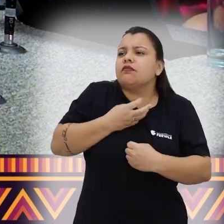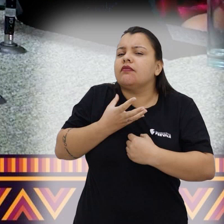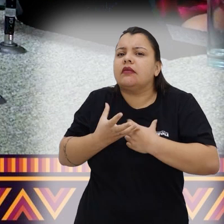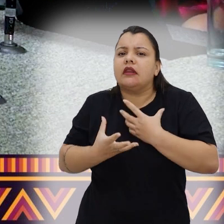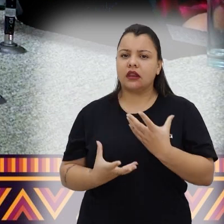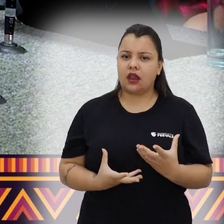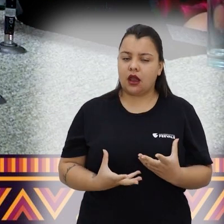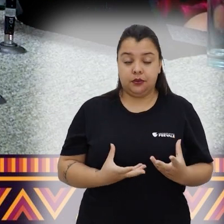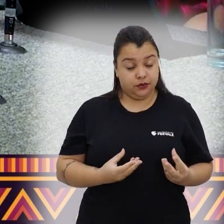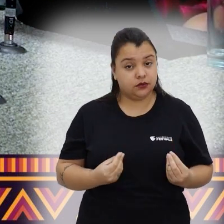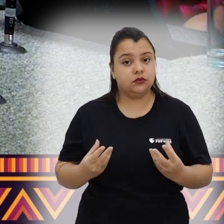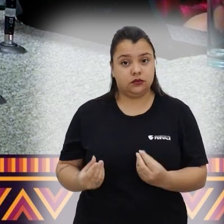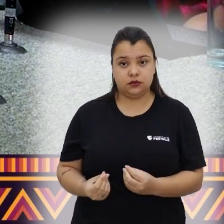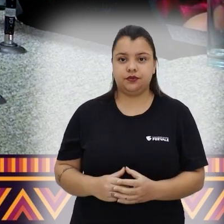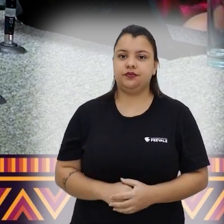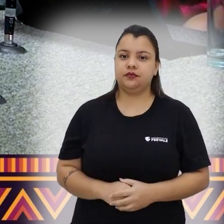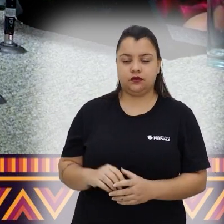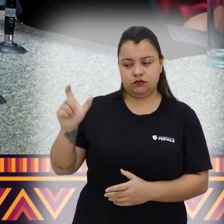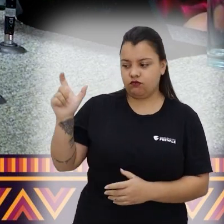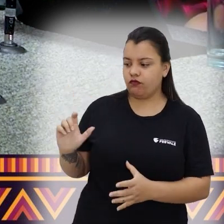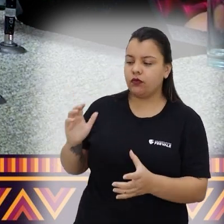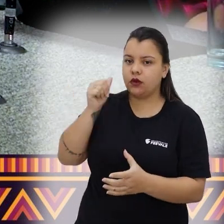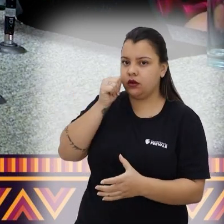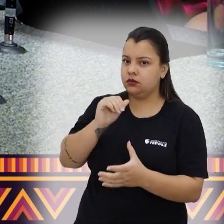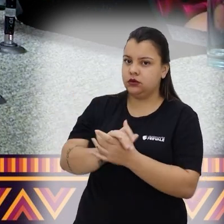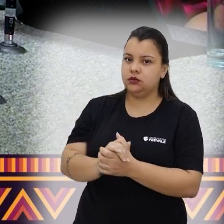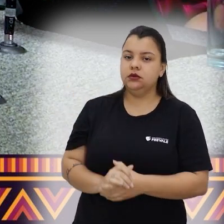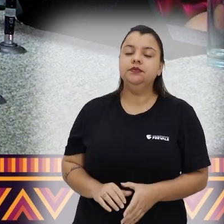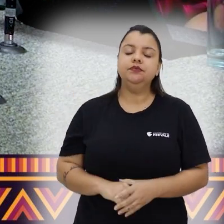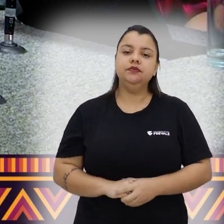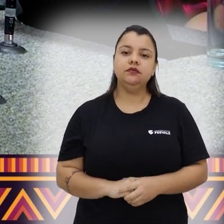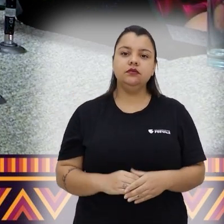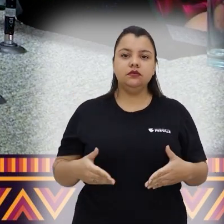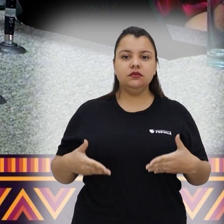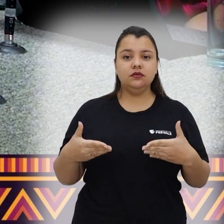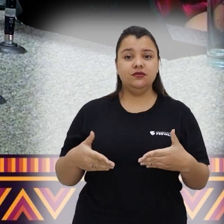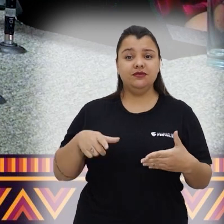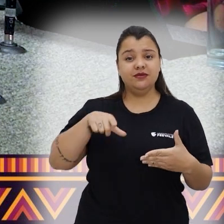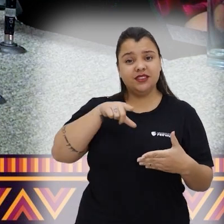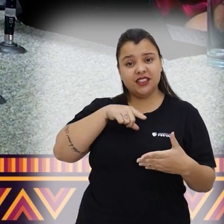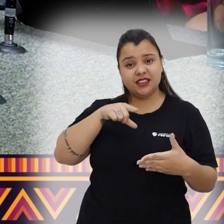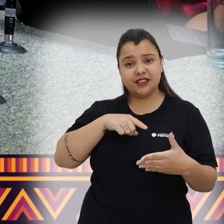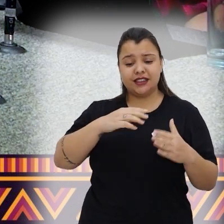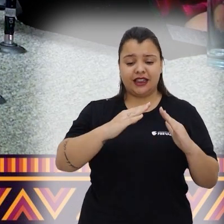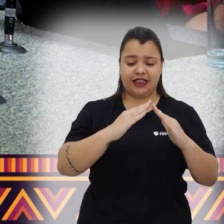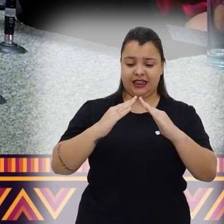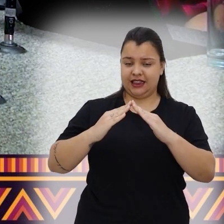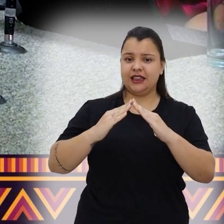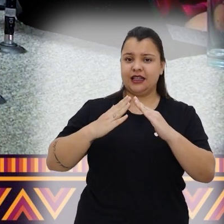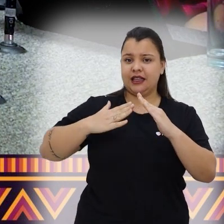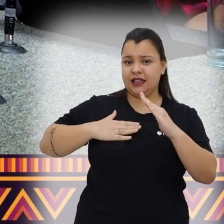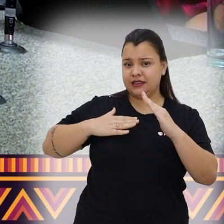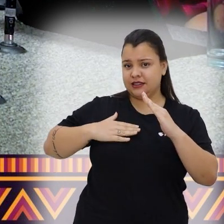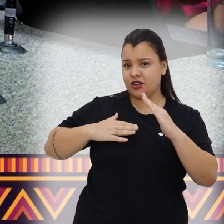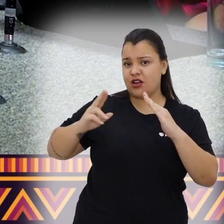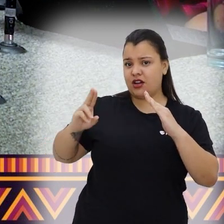muito. Embora hoje a gente tem, costumo dizer que a gente tem uma casa nossa de